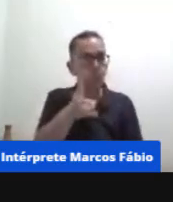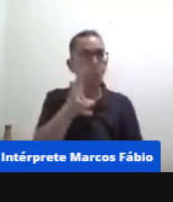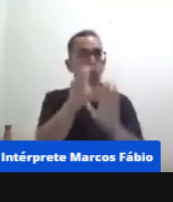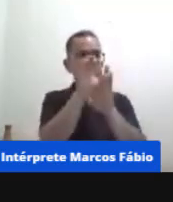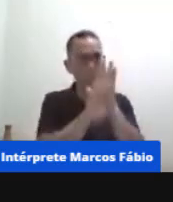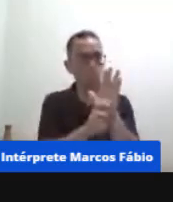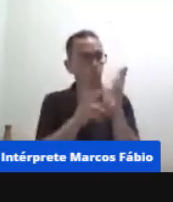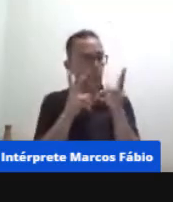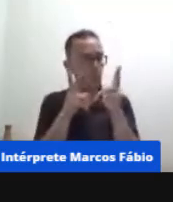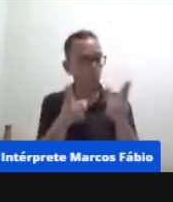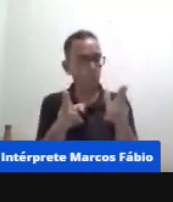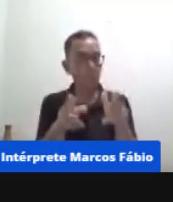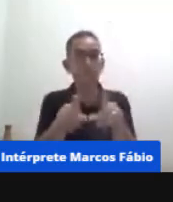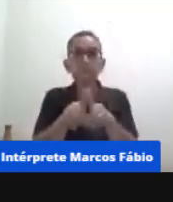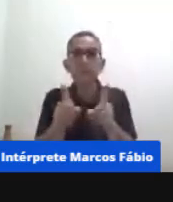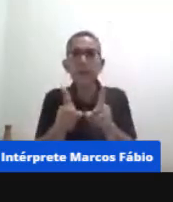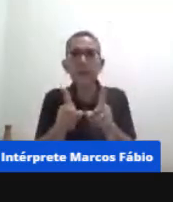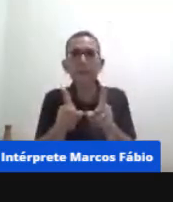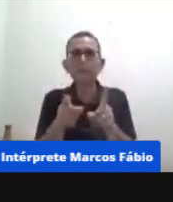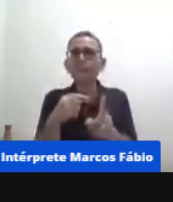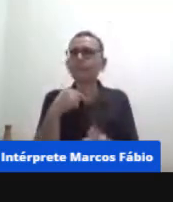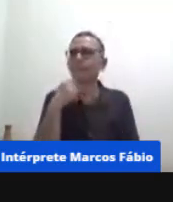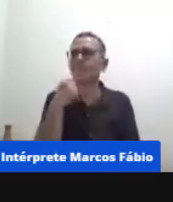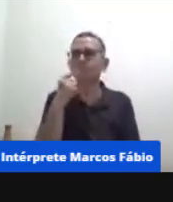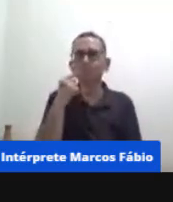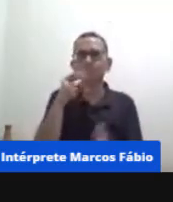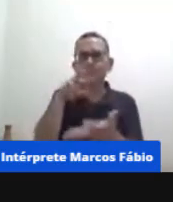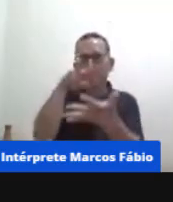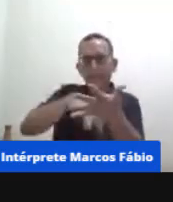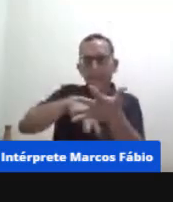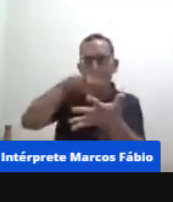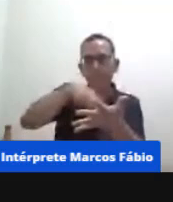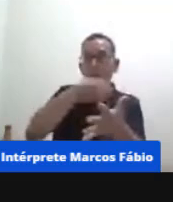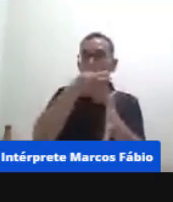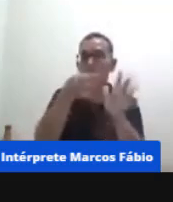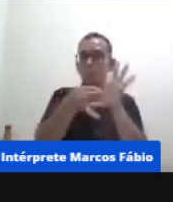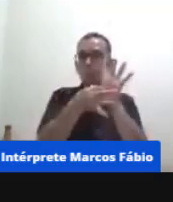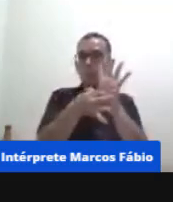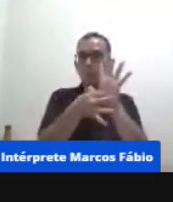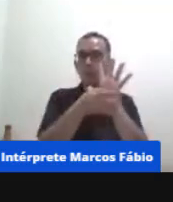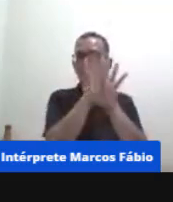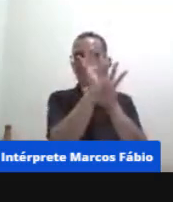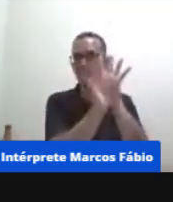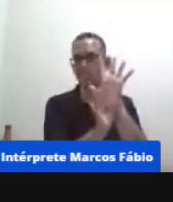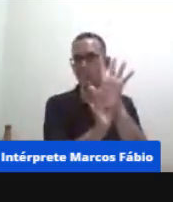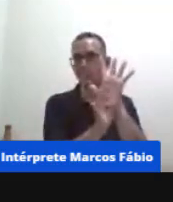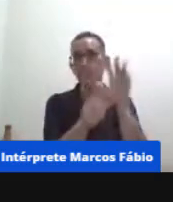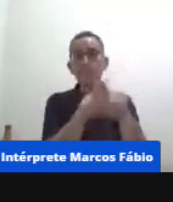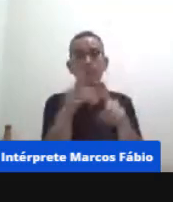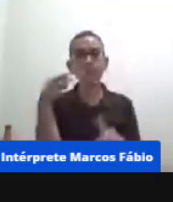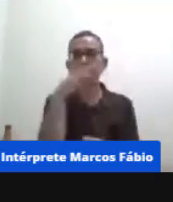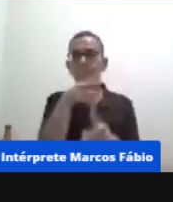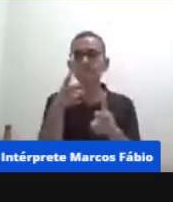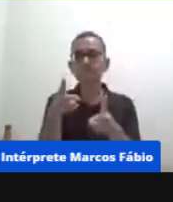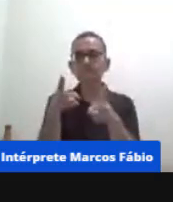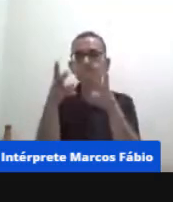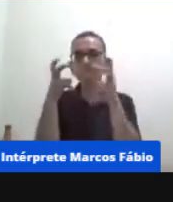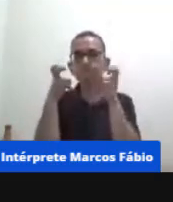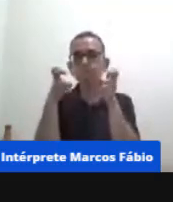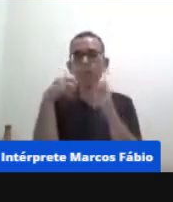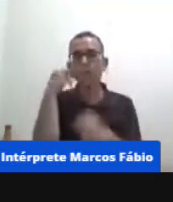conteúdo. É claro que eu acho que não deu para vocês lerem exatamente a proposta do texto, mas a gente percebe nele